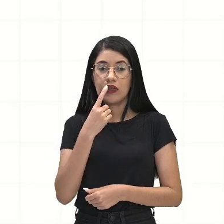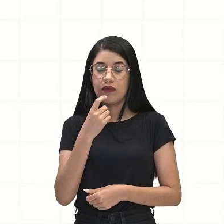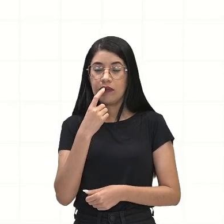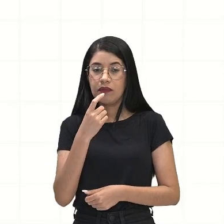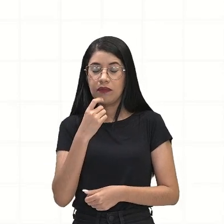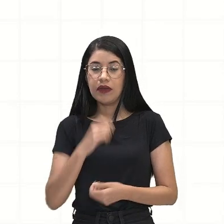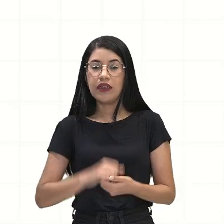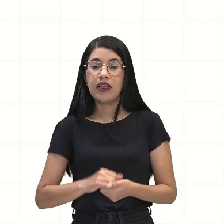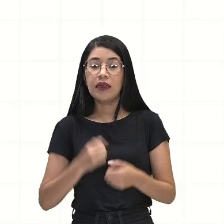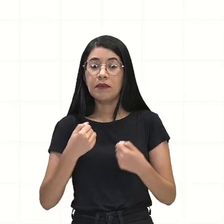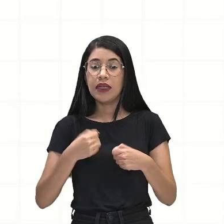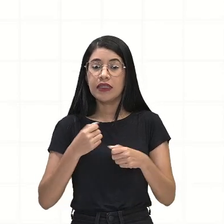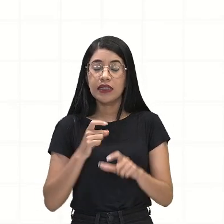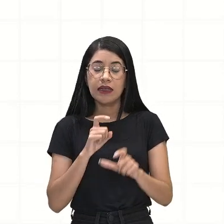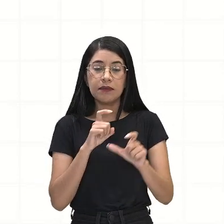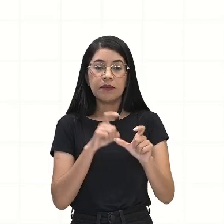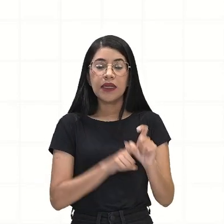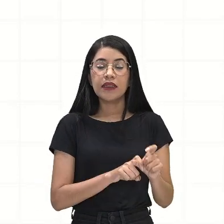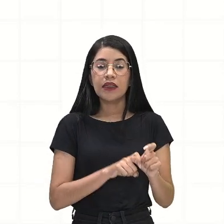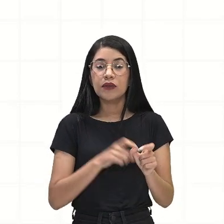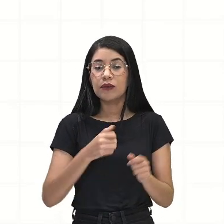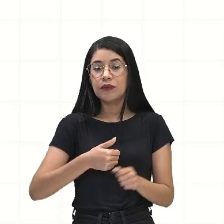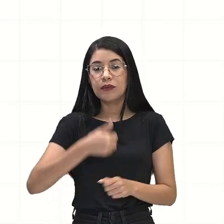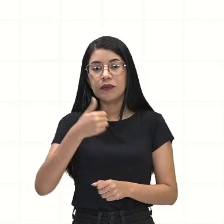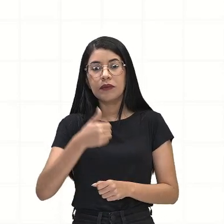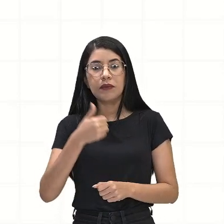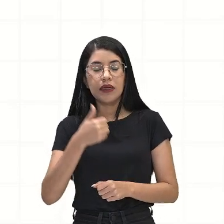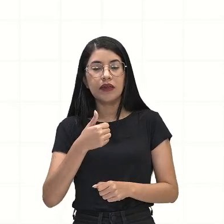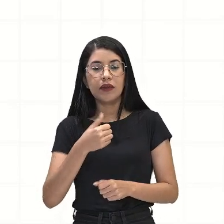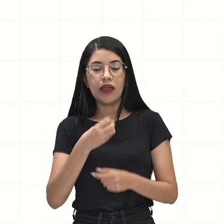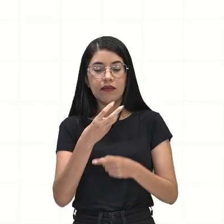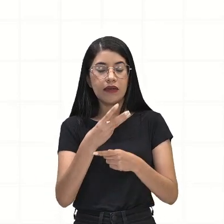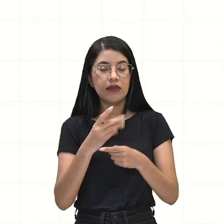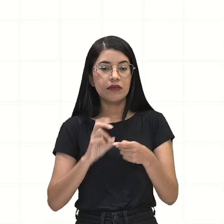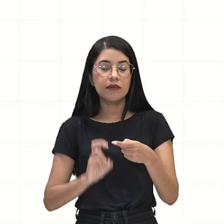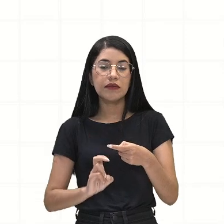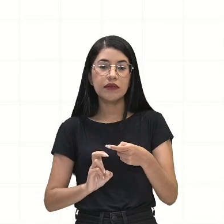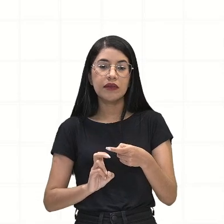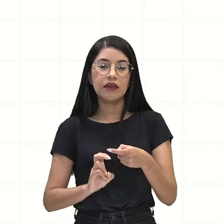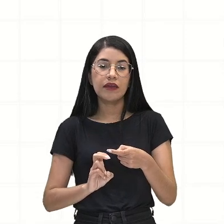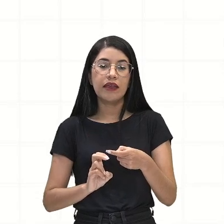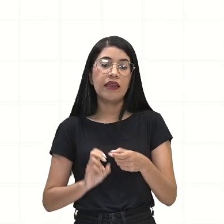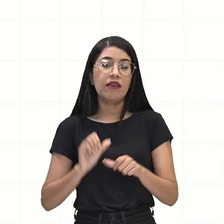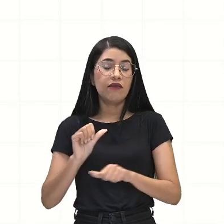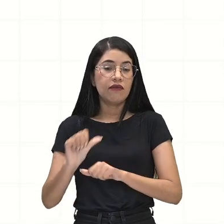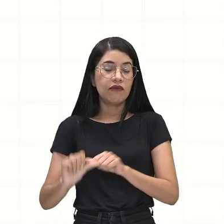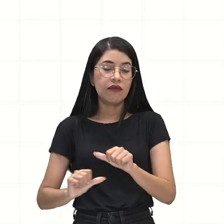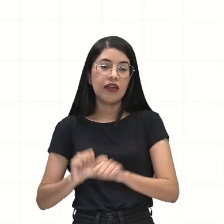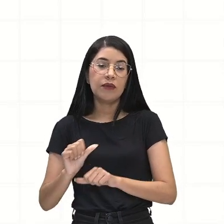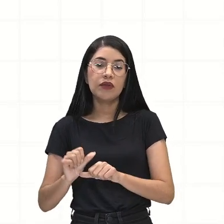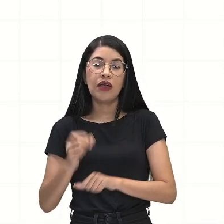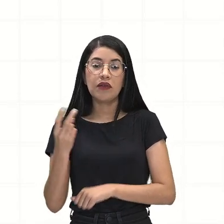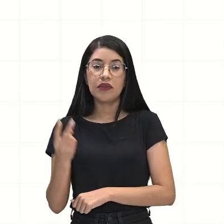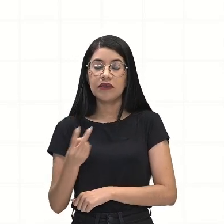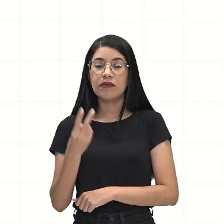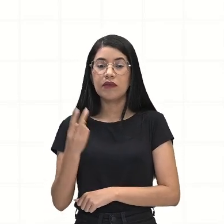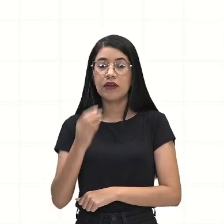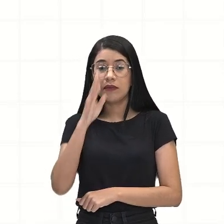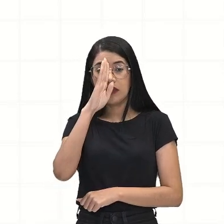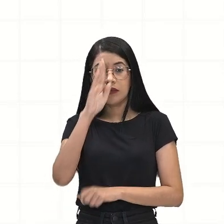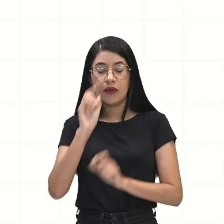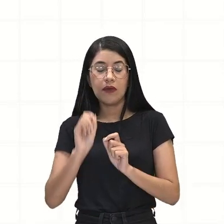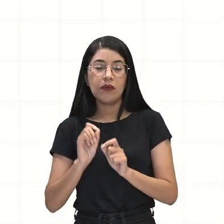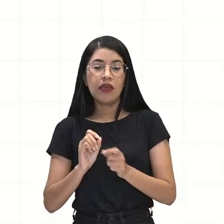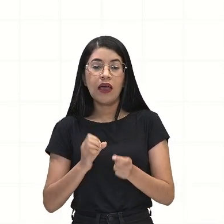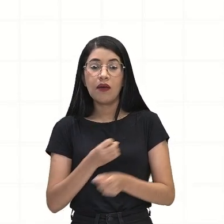está dependendo do primeiro evento. Porque vai mudar principalmente aqui, ó, o